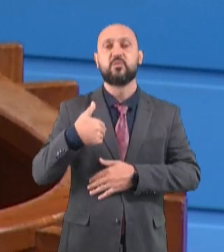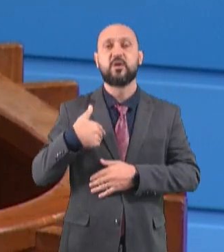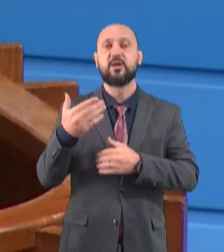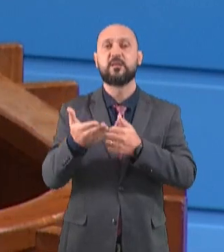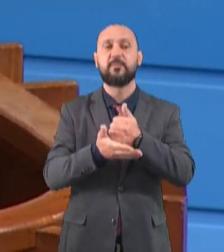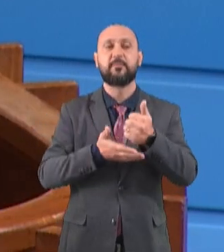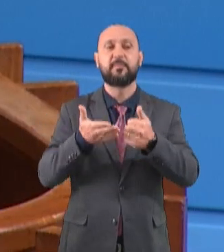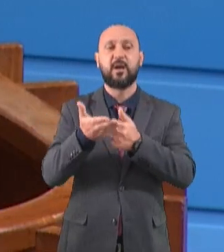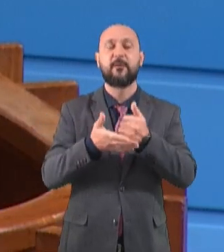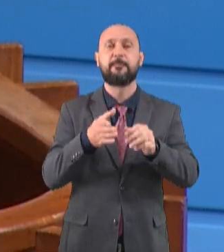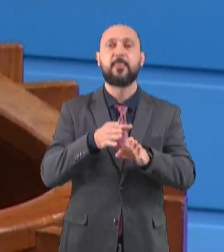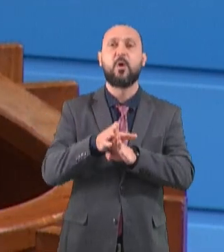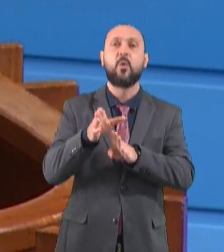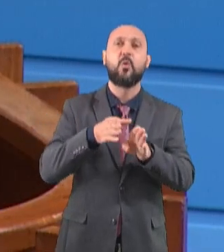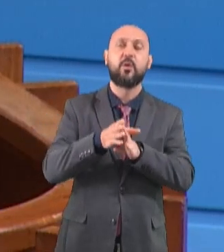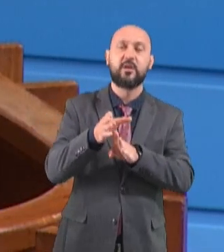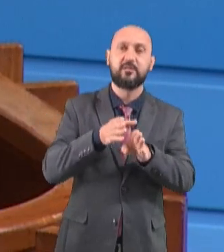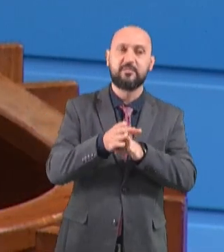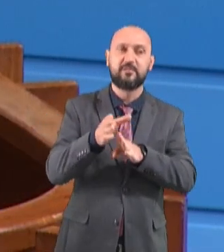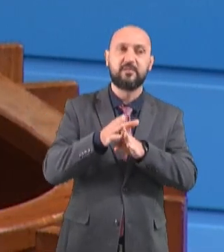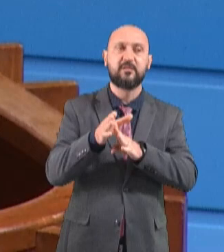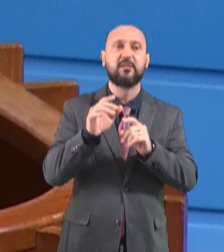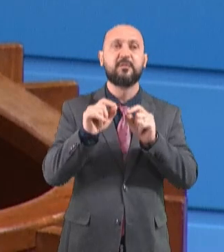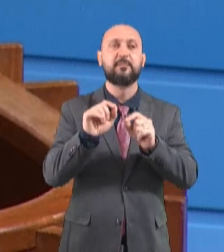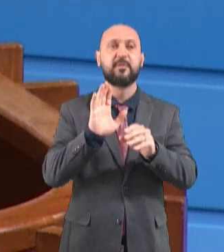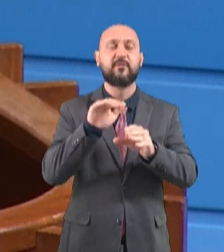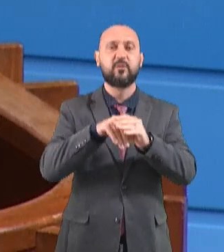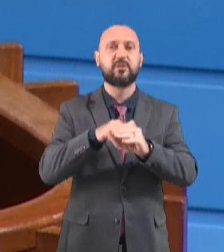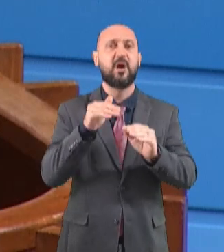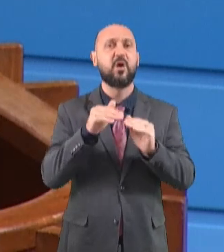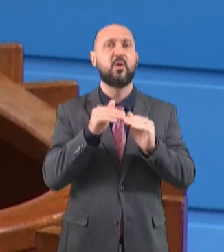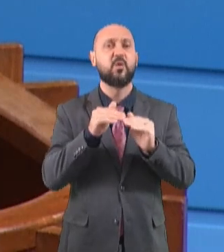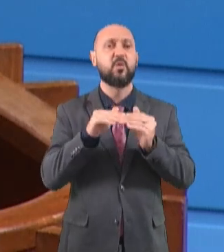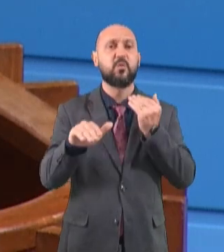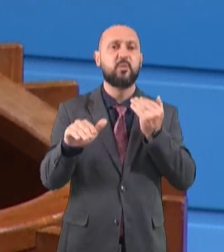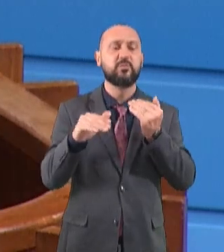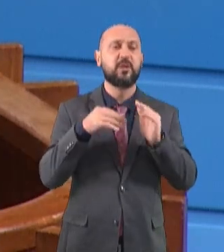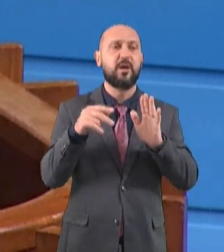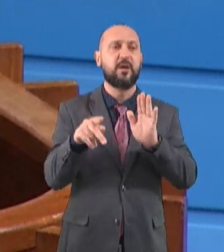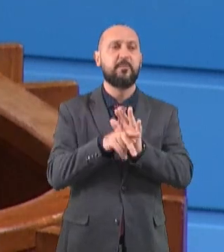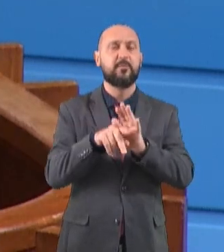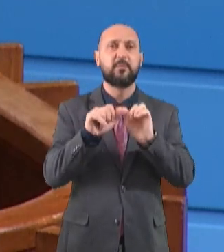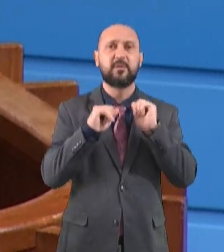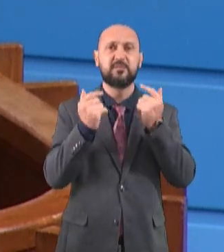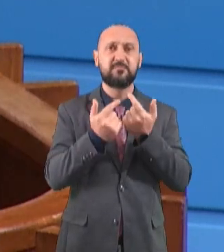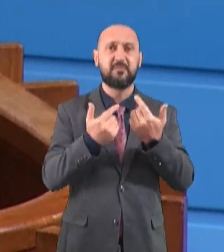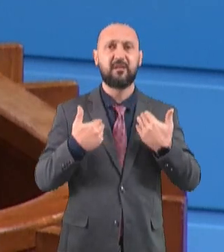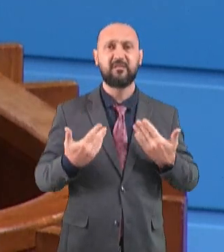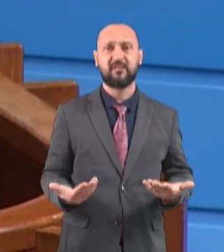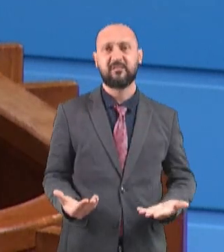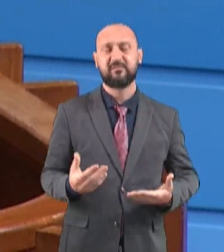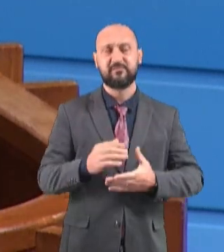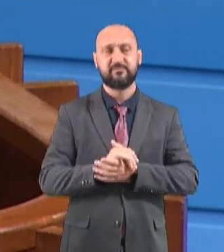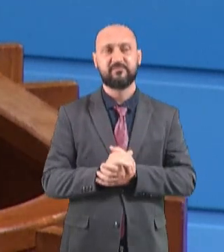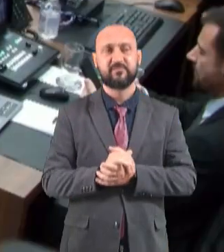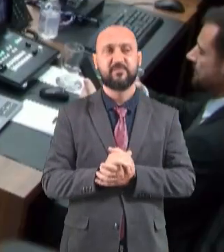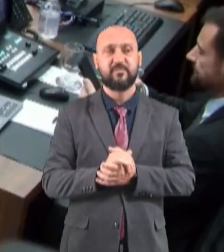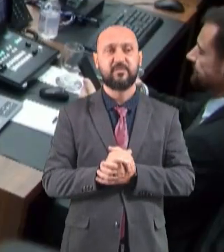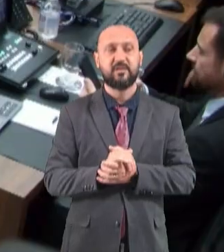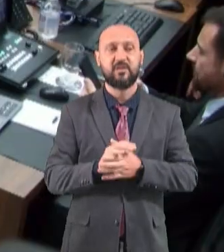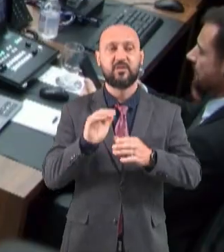da base orientar para votar contra a própria Assembleia,